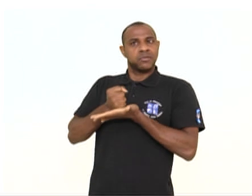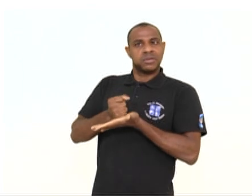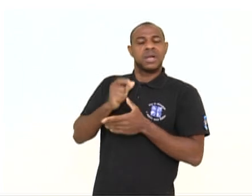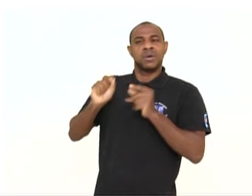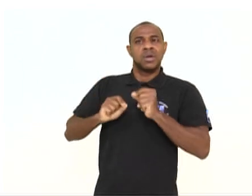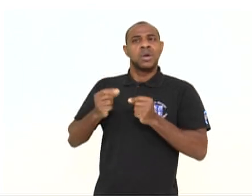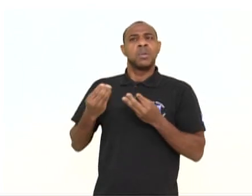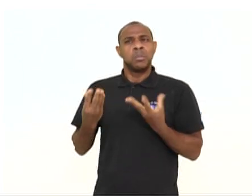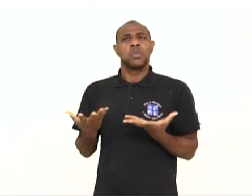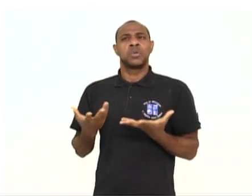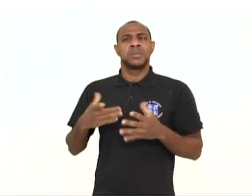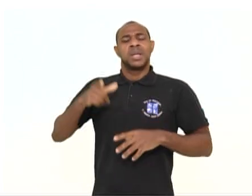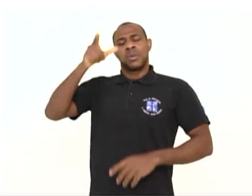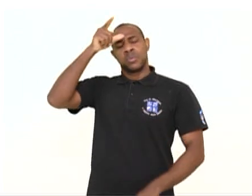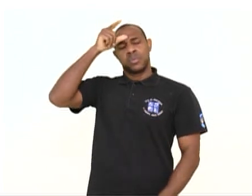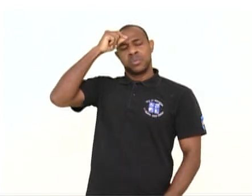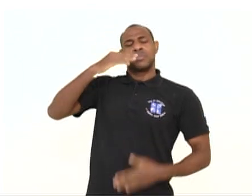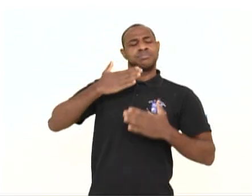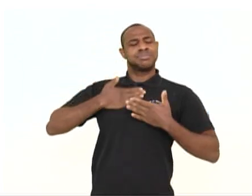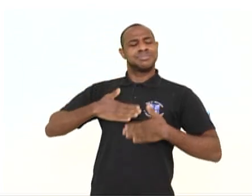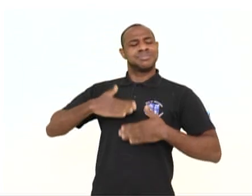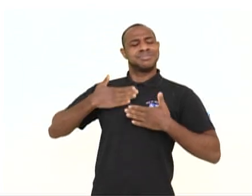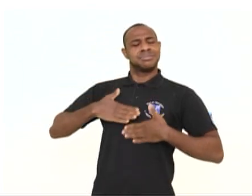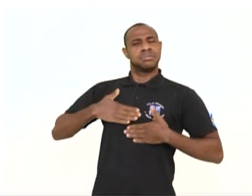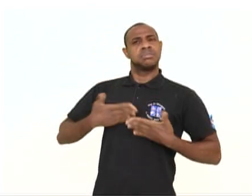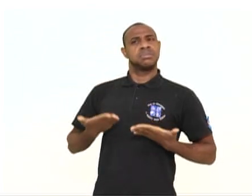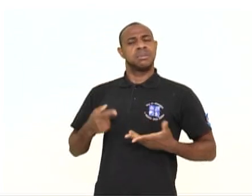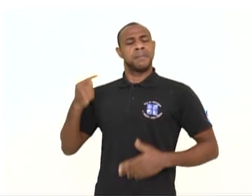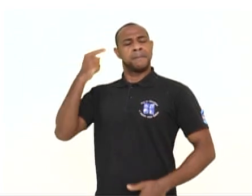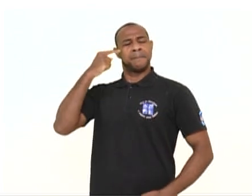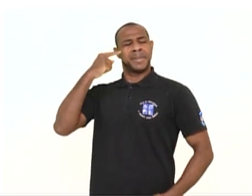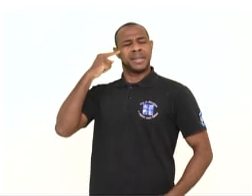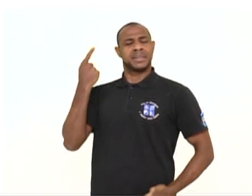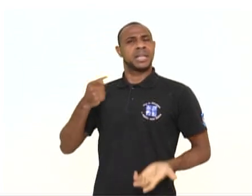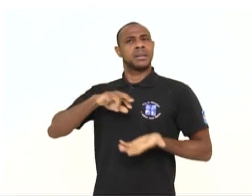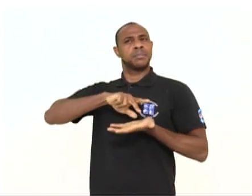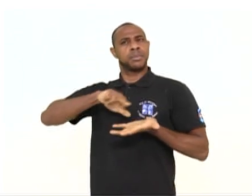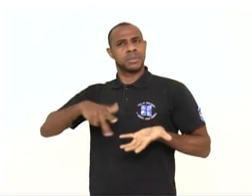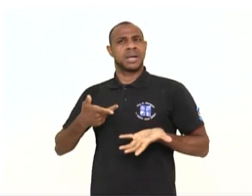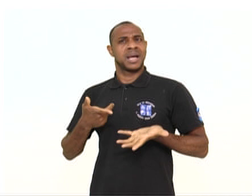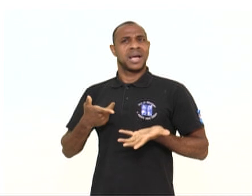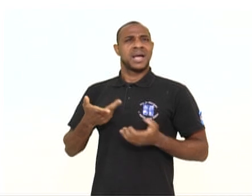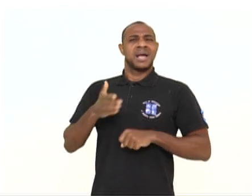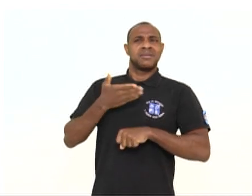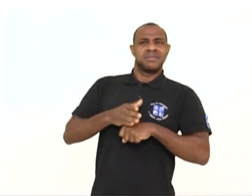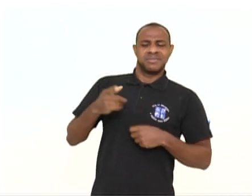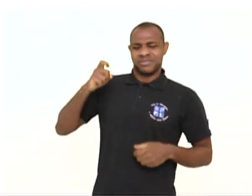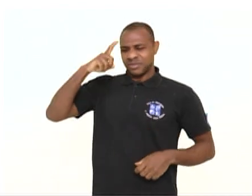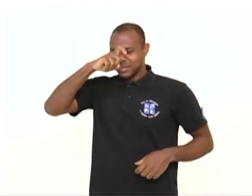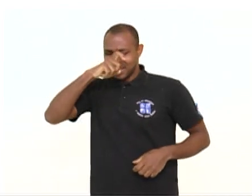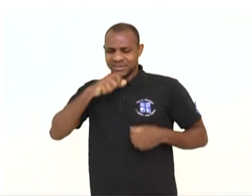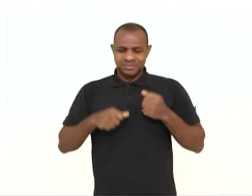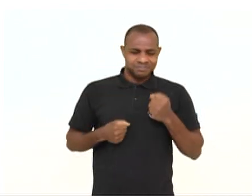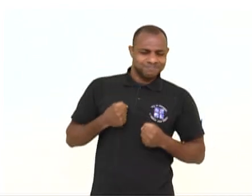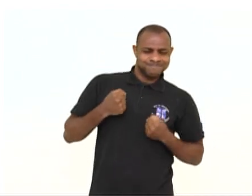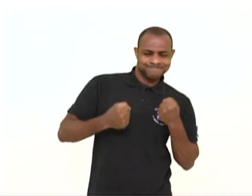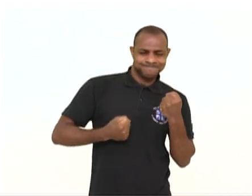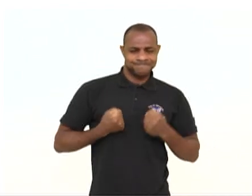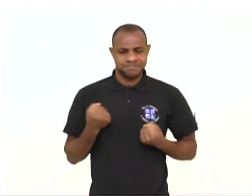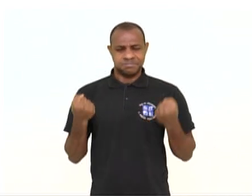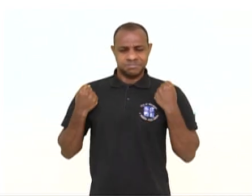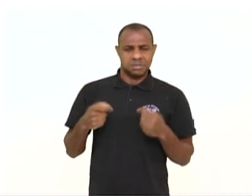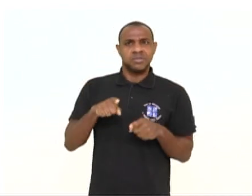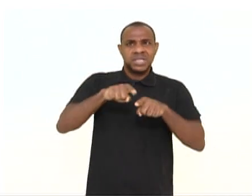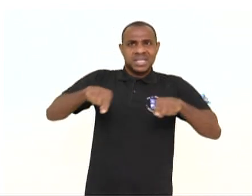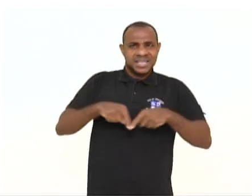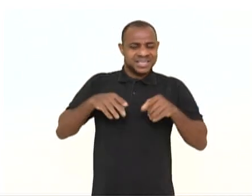vocês para poder dar uma relaxada, para poder repensar muitas vezes aquele exercício, aquela dificuldade que você está encontrando na atividade do Classroom